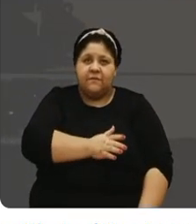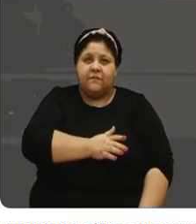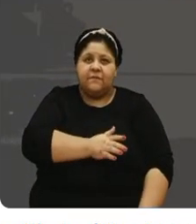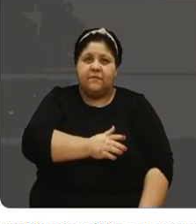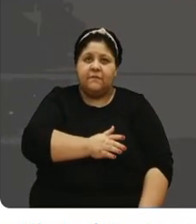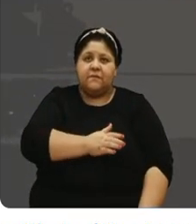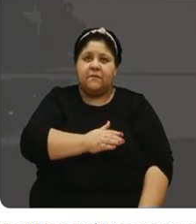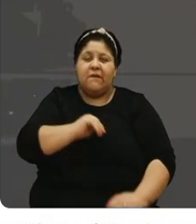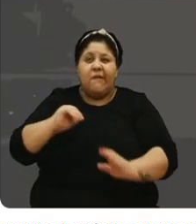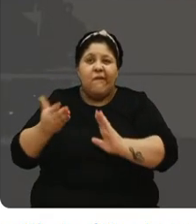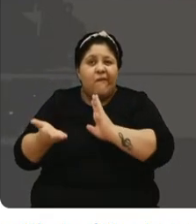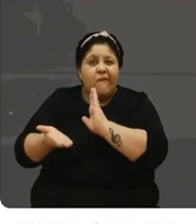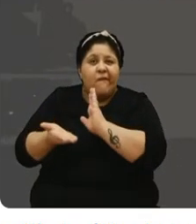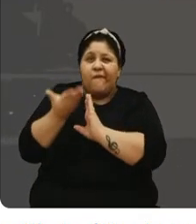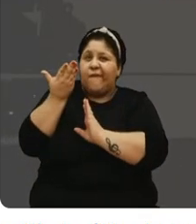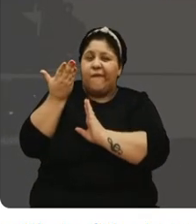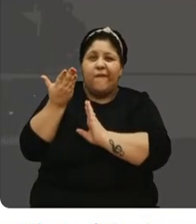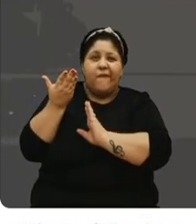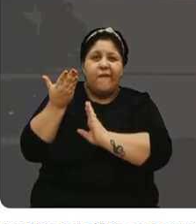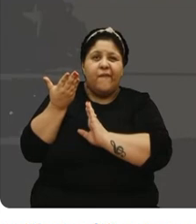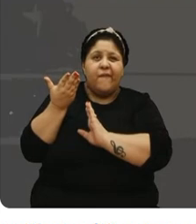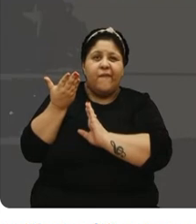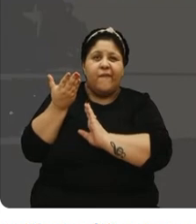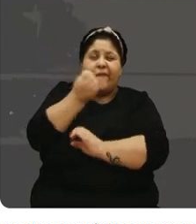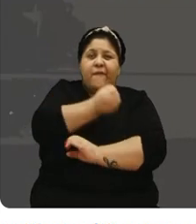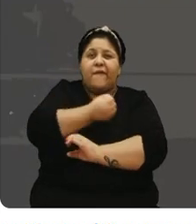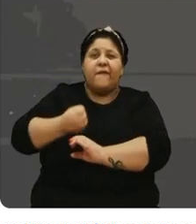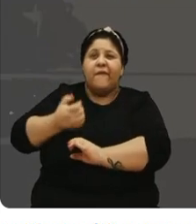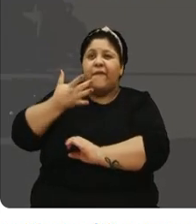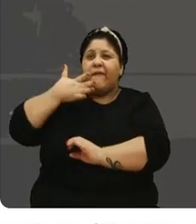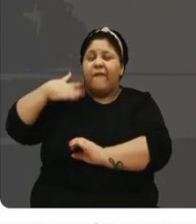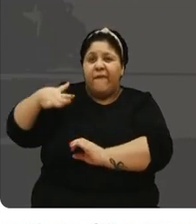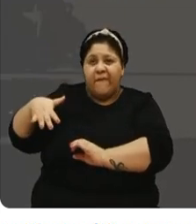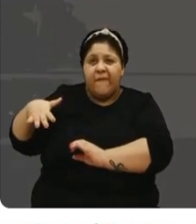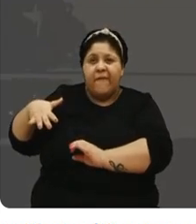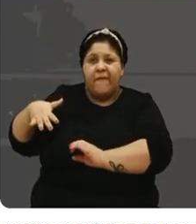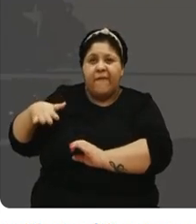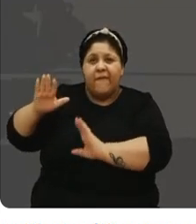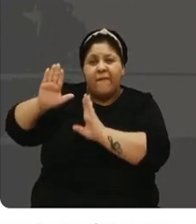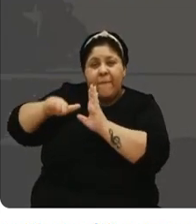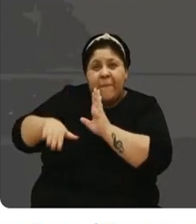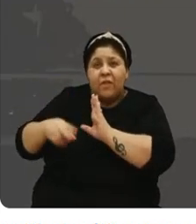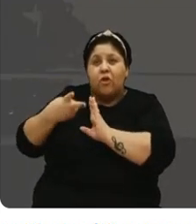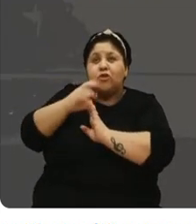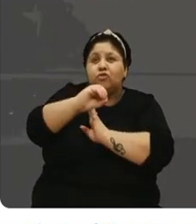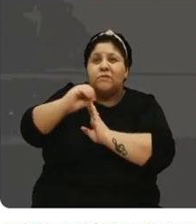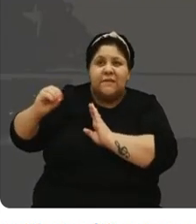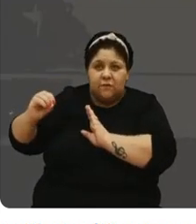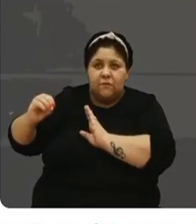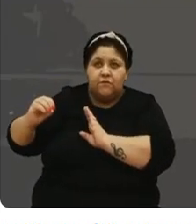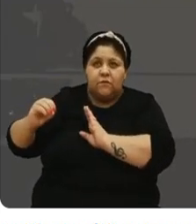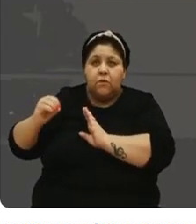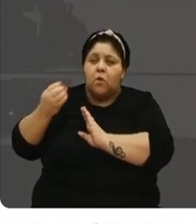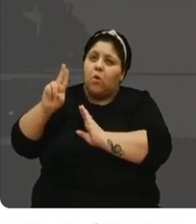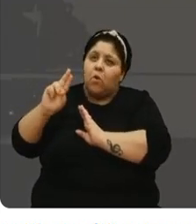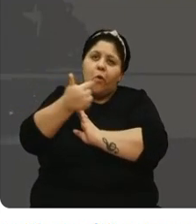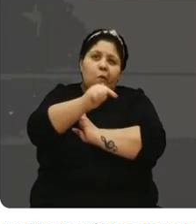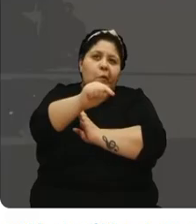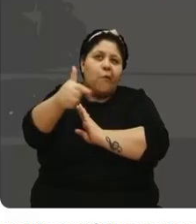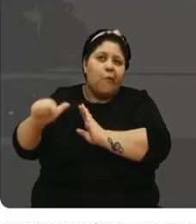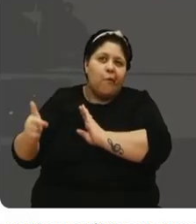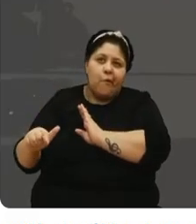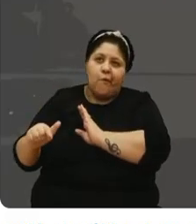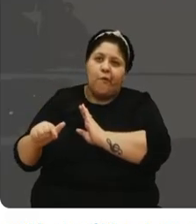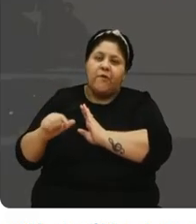dímero super alto. Então, só para lembrar que o dímero em criança tem que ser menor de 200. Ou, em outro valor de